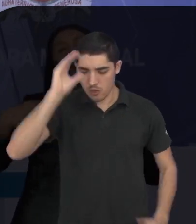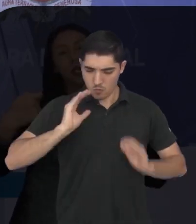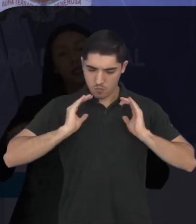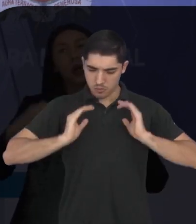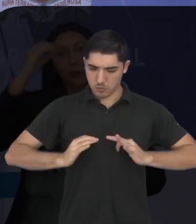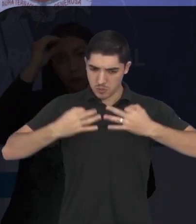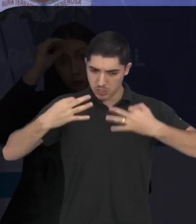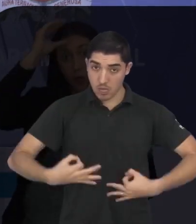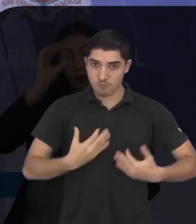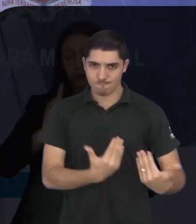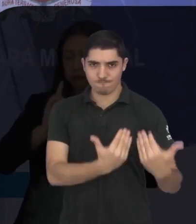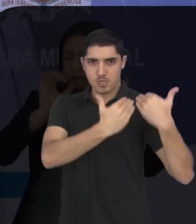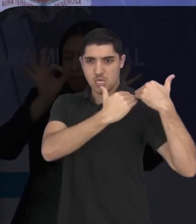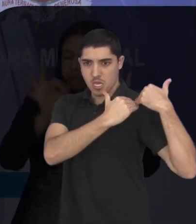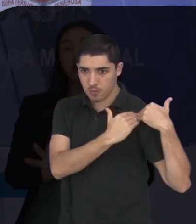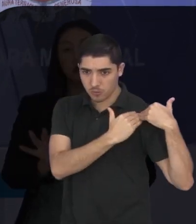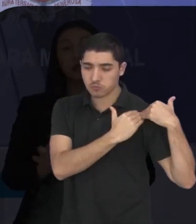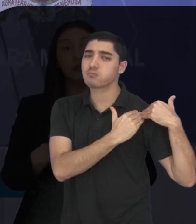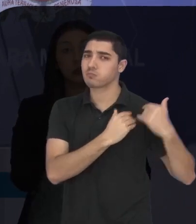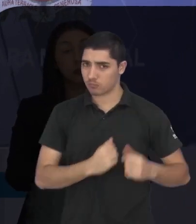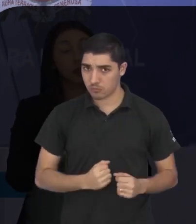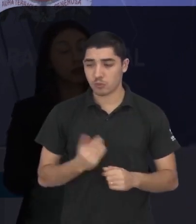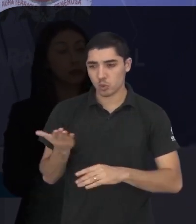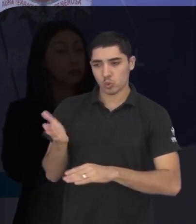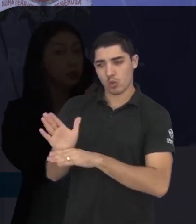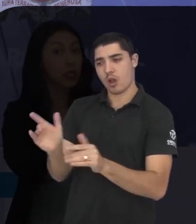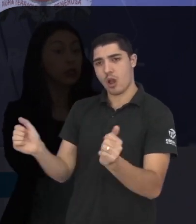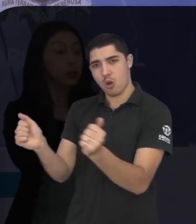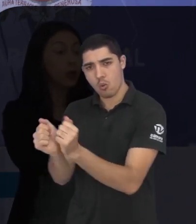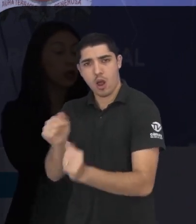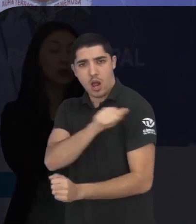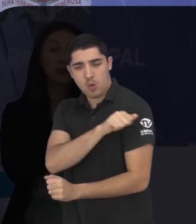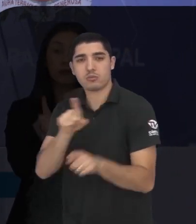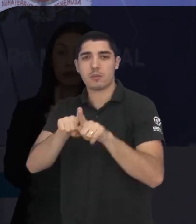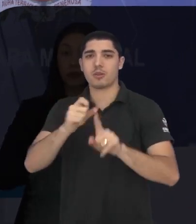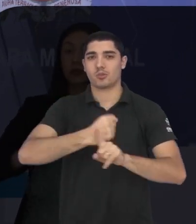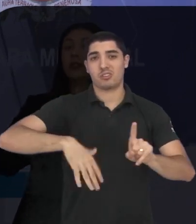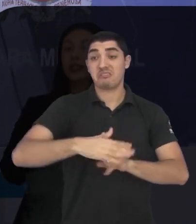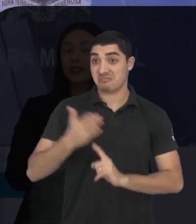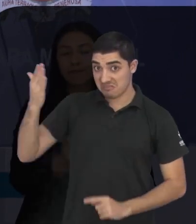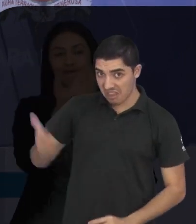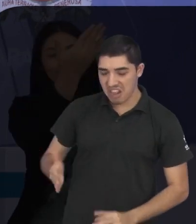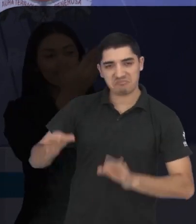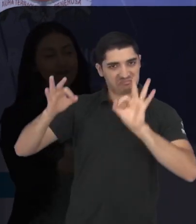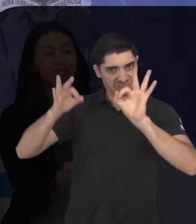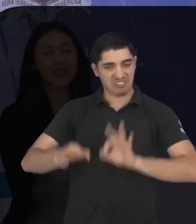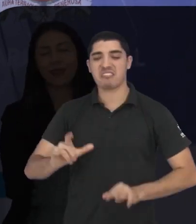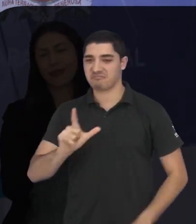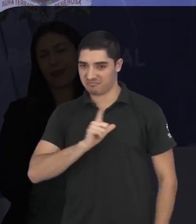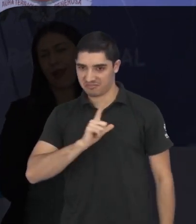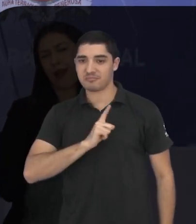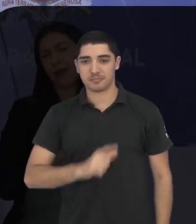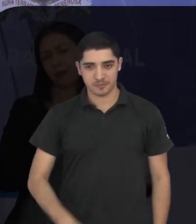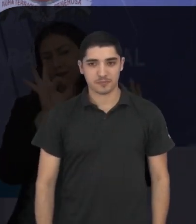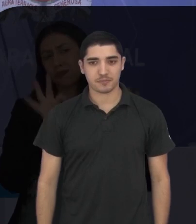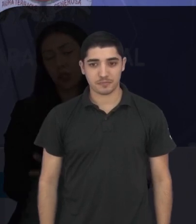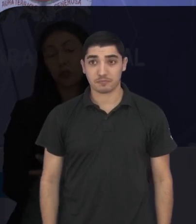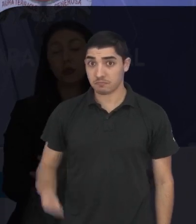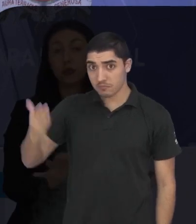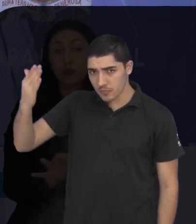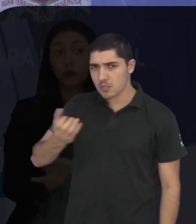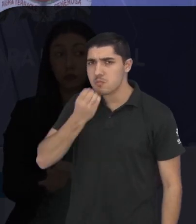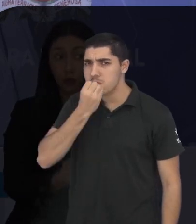pessoa que atua, né, com criança e adolescente já há um bom tempo, como profissional de educação física, e tem